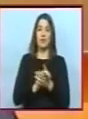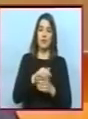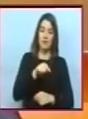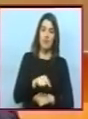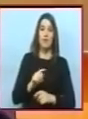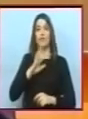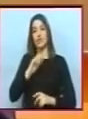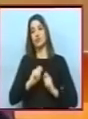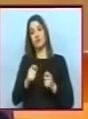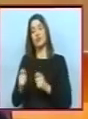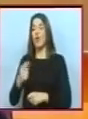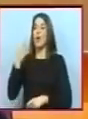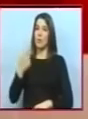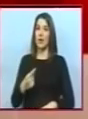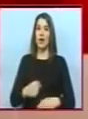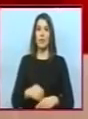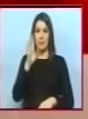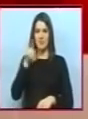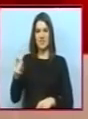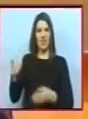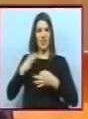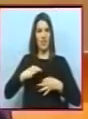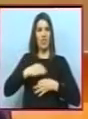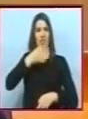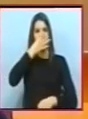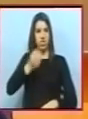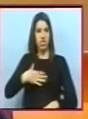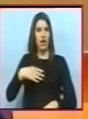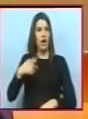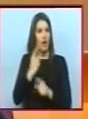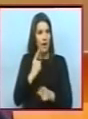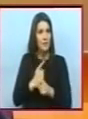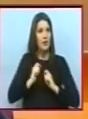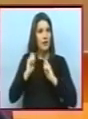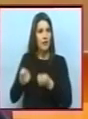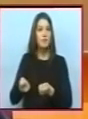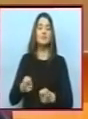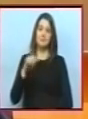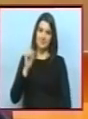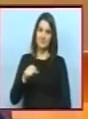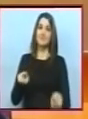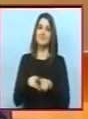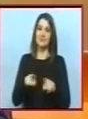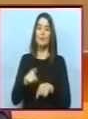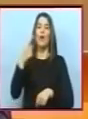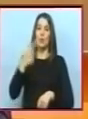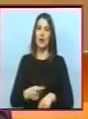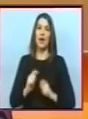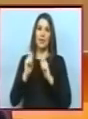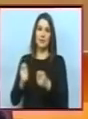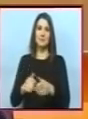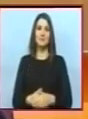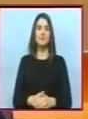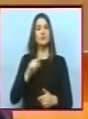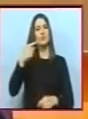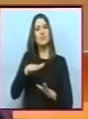e pelos descendentes. Mesmo que eles me tratem mal em vida? Mesmo que tratem mal. As situações de... Mas há outras situações de extremo de lei.